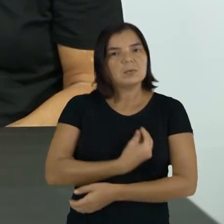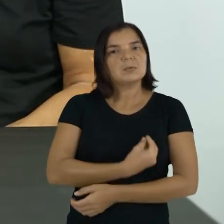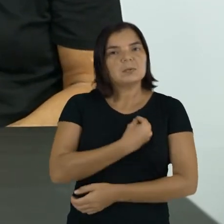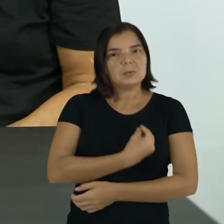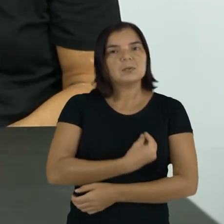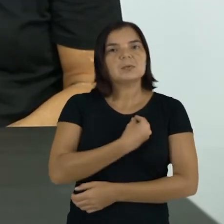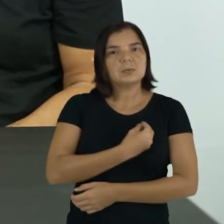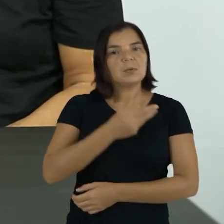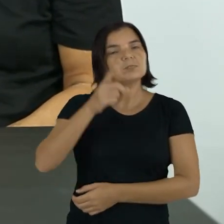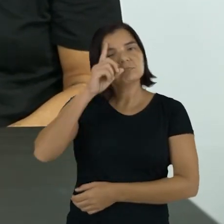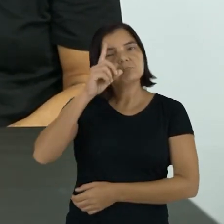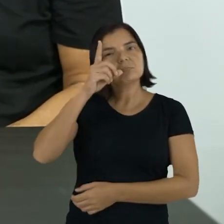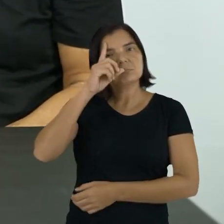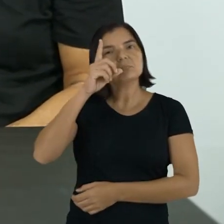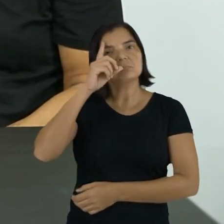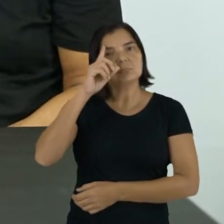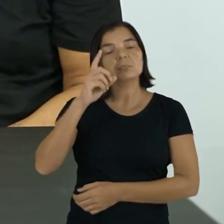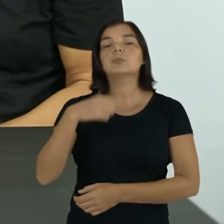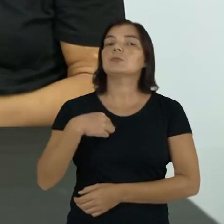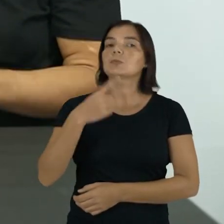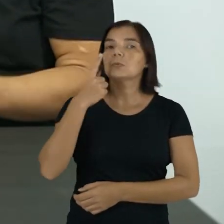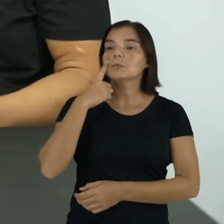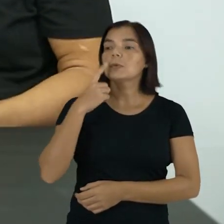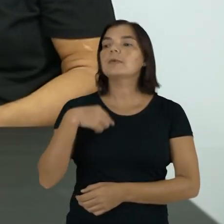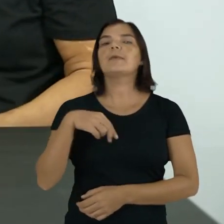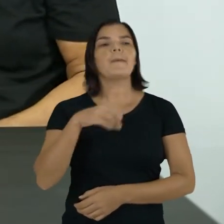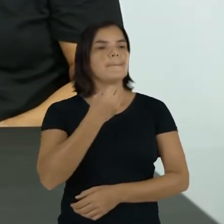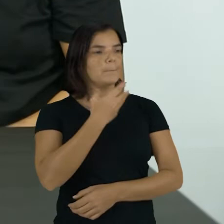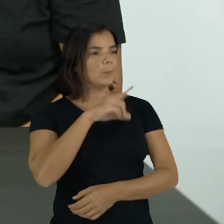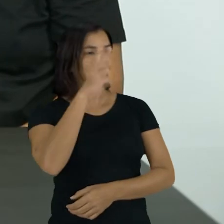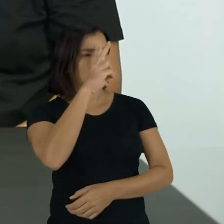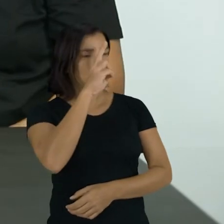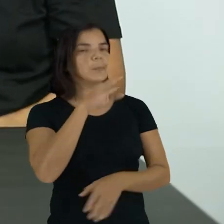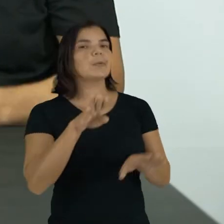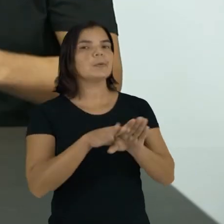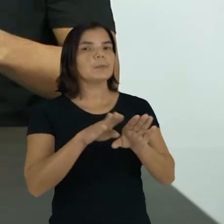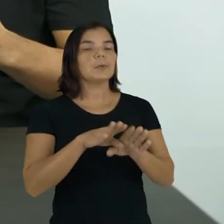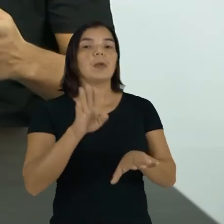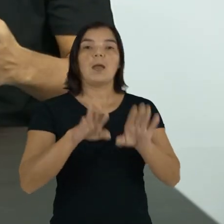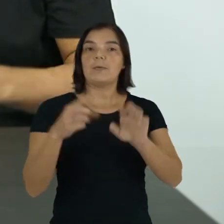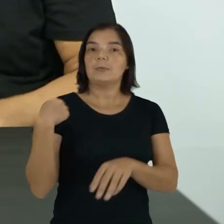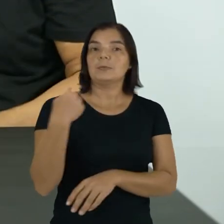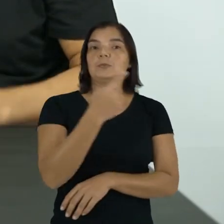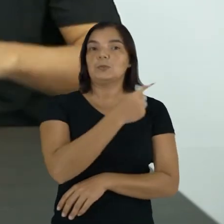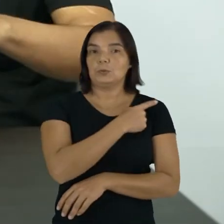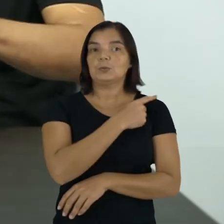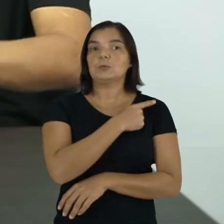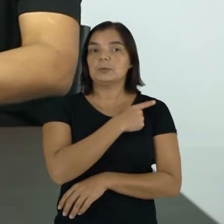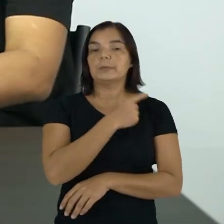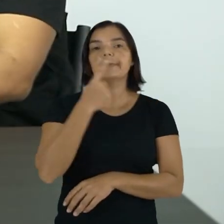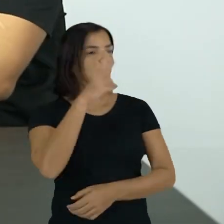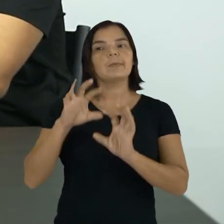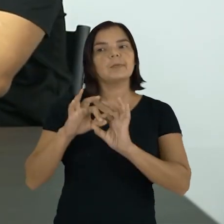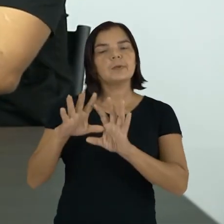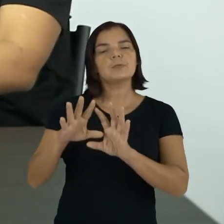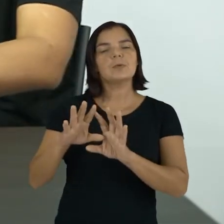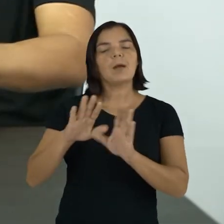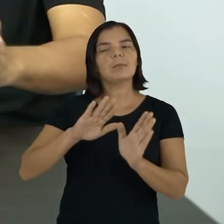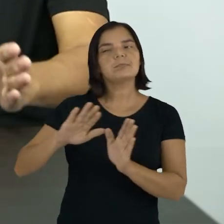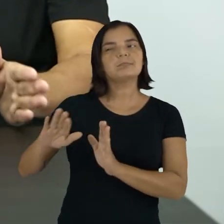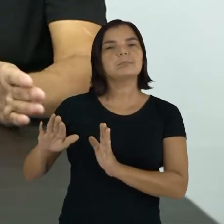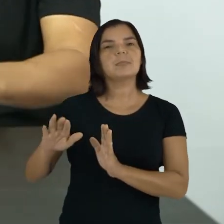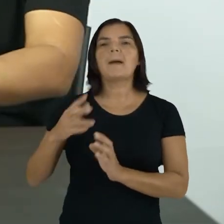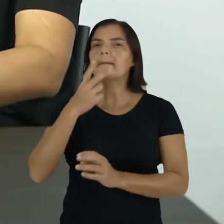fazem parte do nosso cotidiano, né? Como a gente pode ver. E é bom relembrar isso, porque muitas vezes nós, né, secundarizamos isso, deixamos um pouquinho de lado.